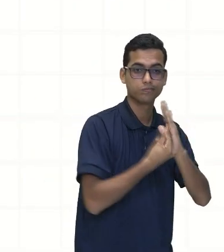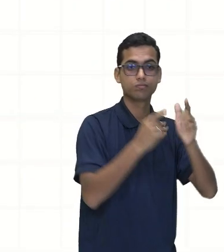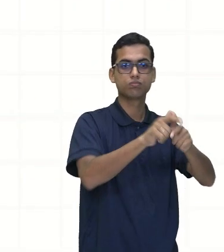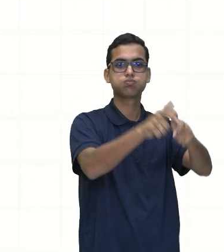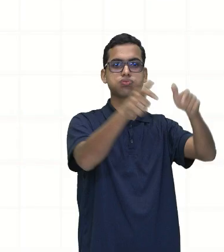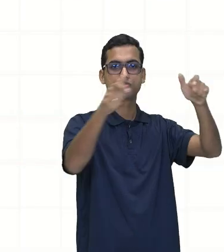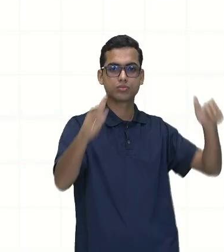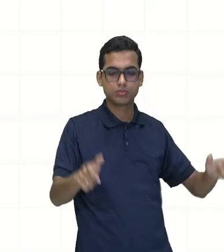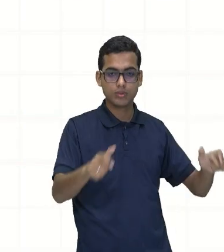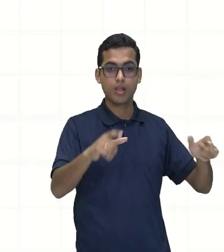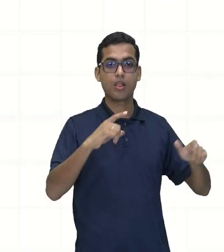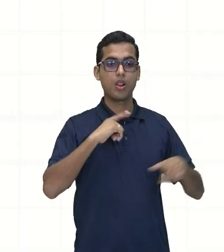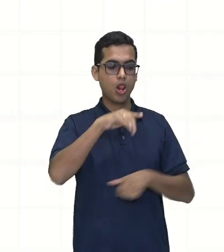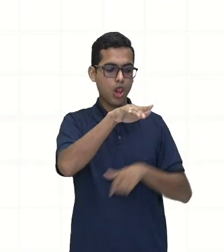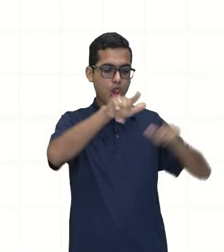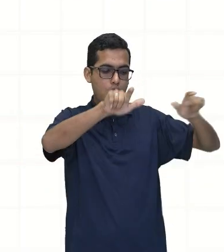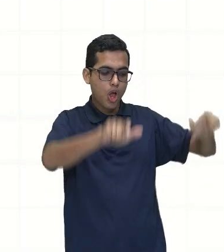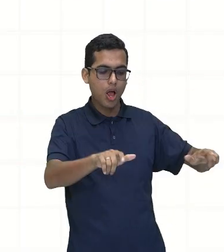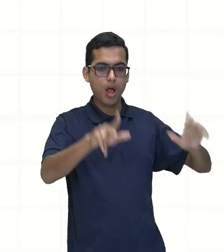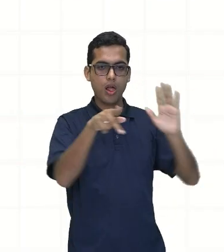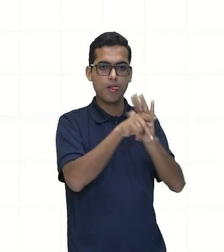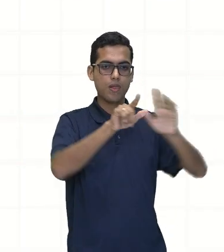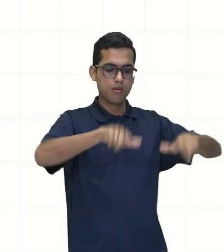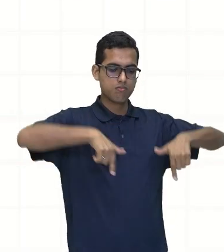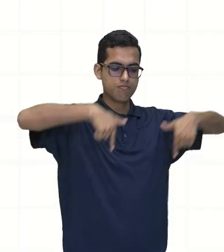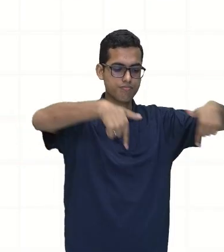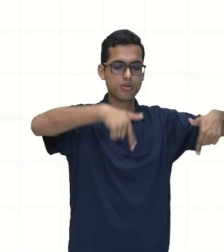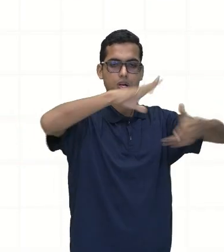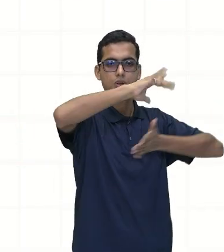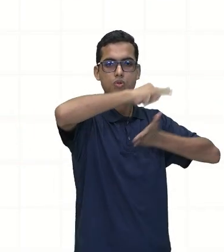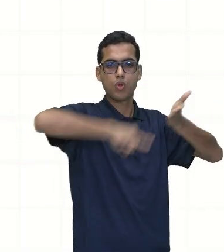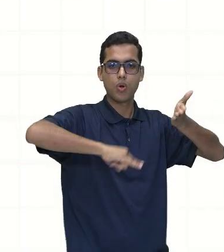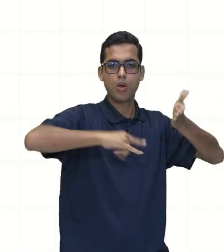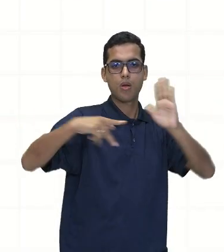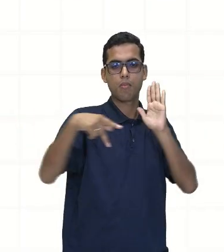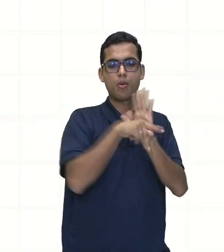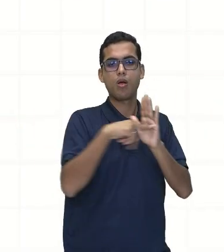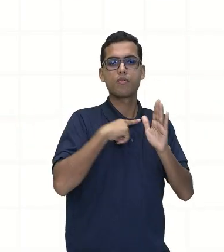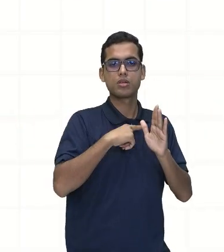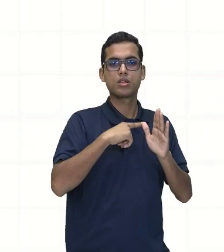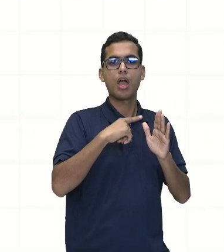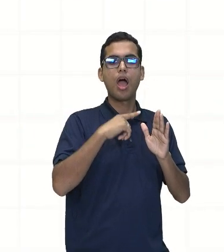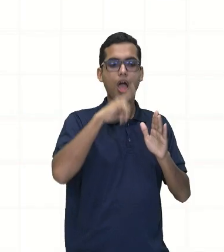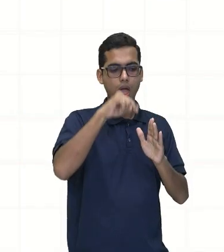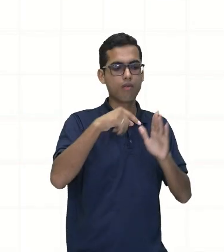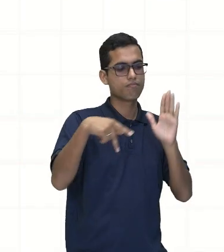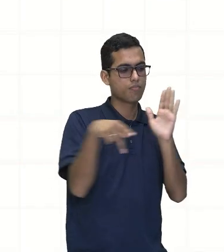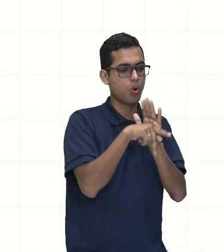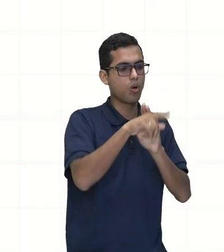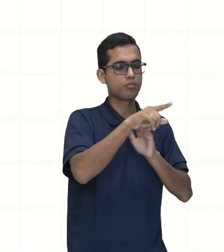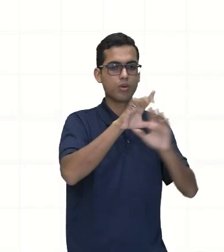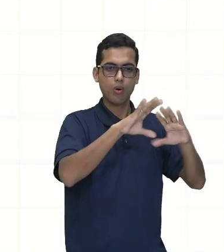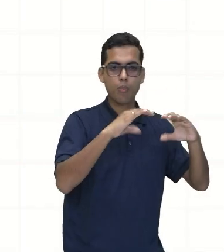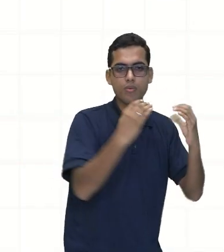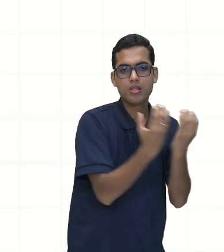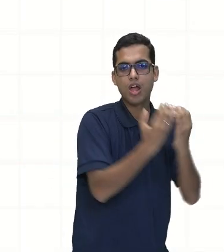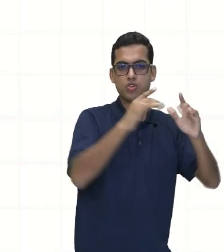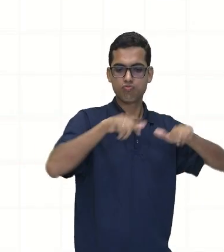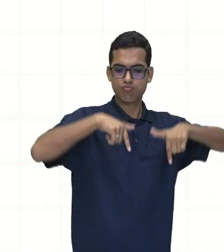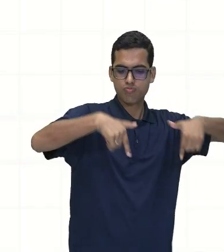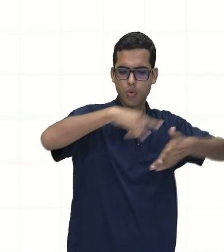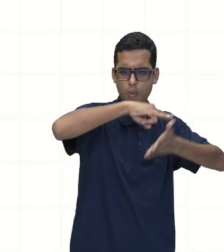ali tituladas, gente, que não tem um documento, né, títulos emitidos pelo